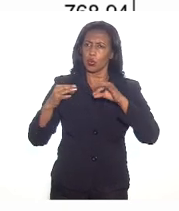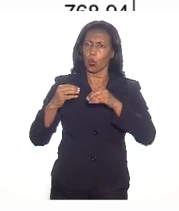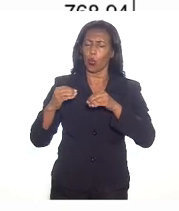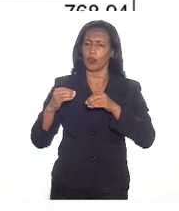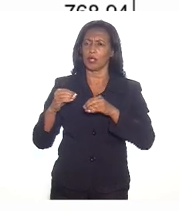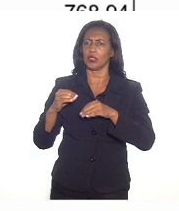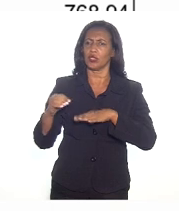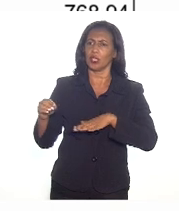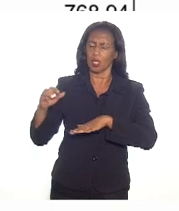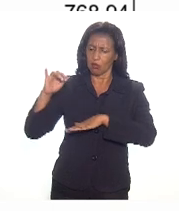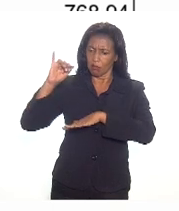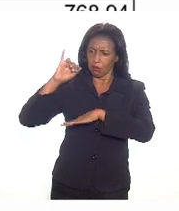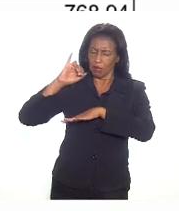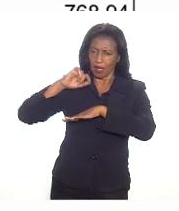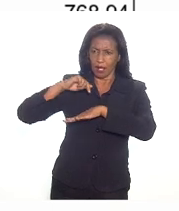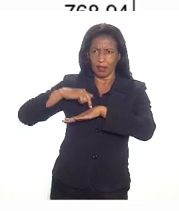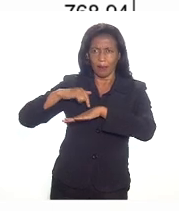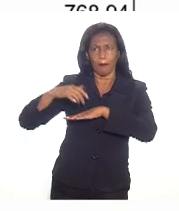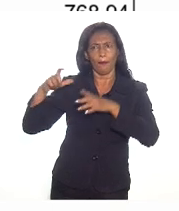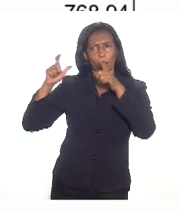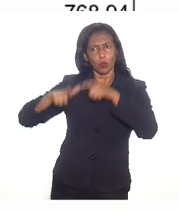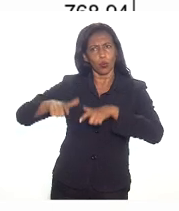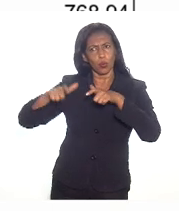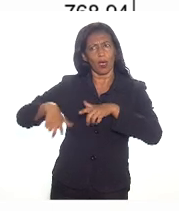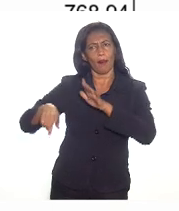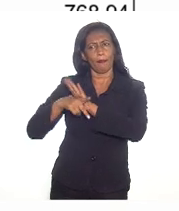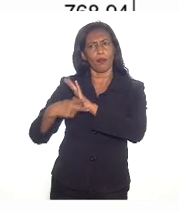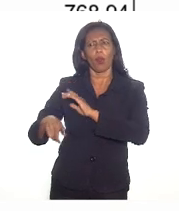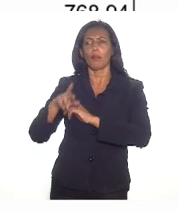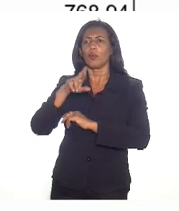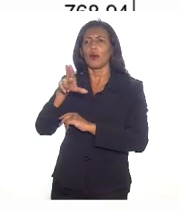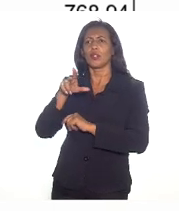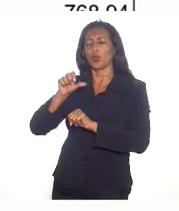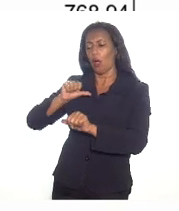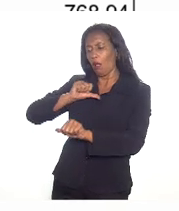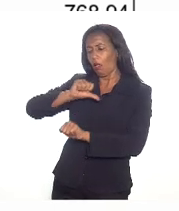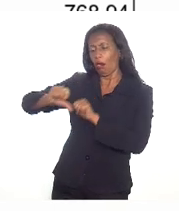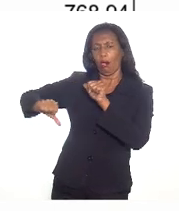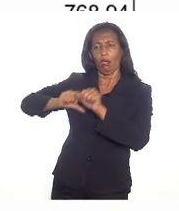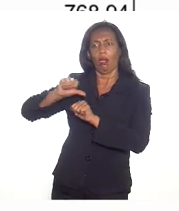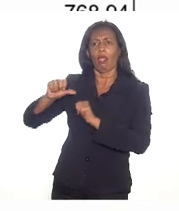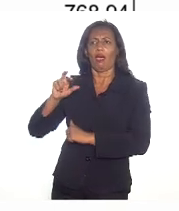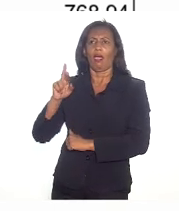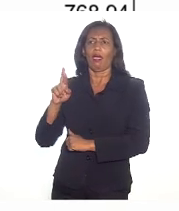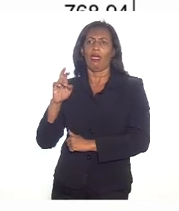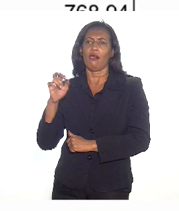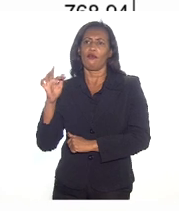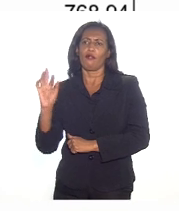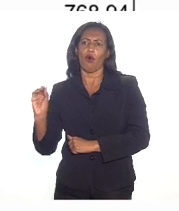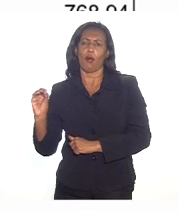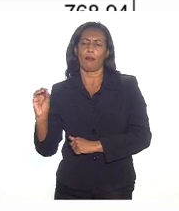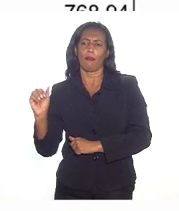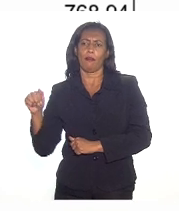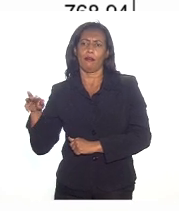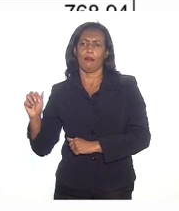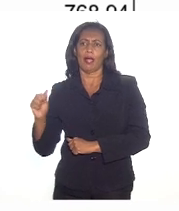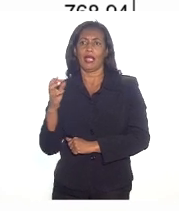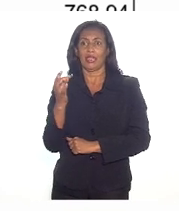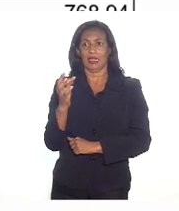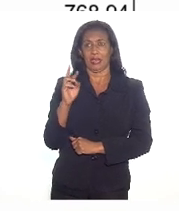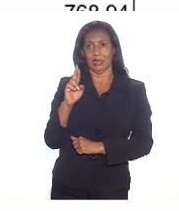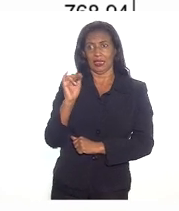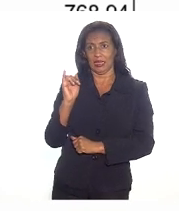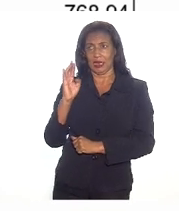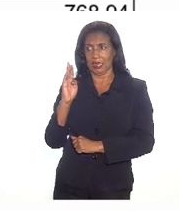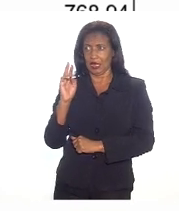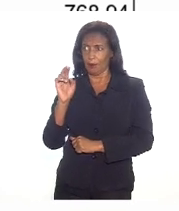que sejam corretas, e não dá para discutir a reforma tributária sem estar discutindo, na verdade, quem é que